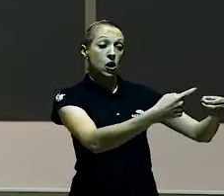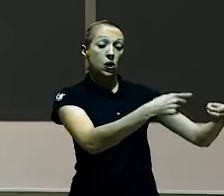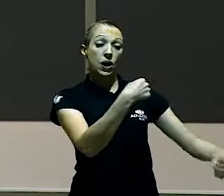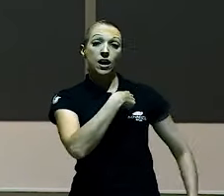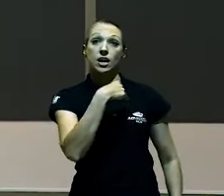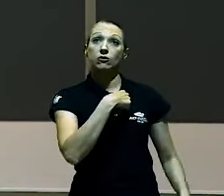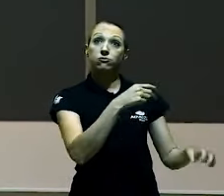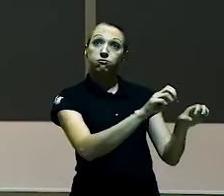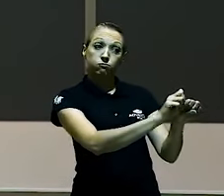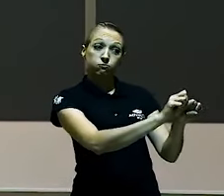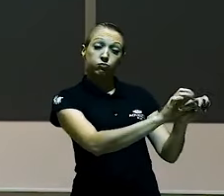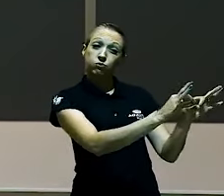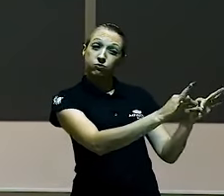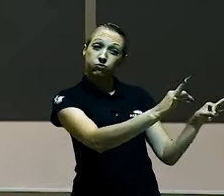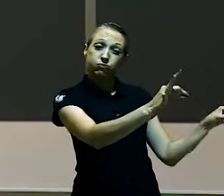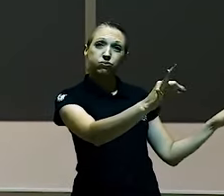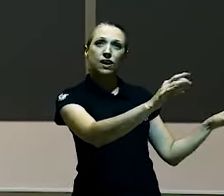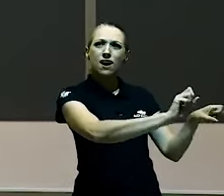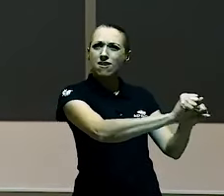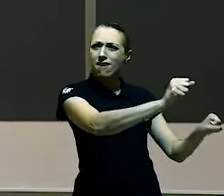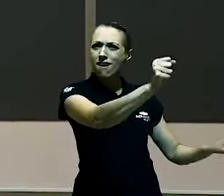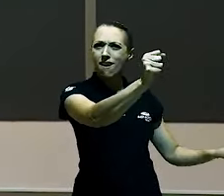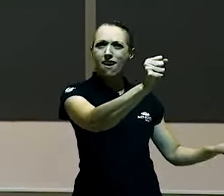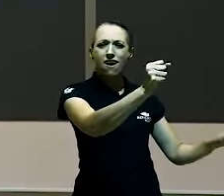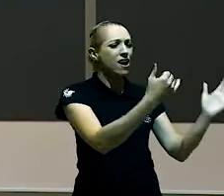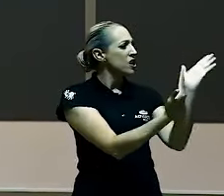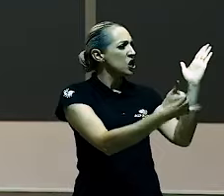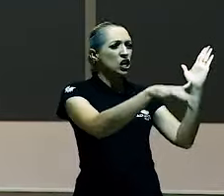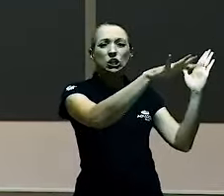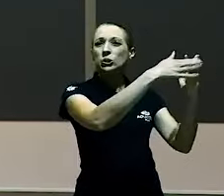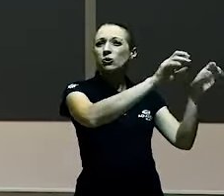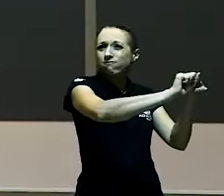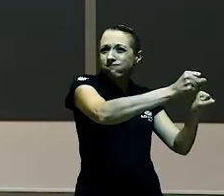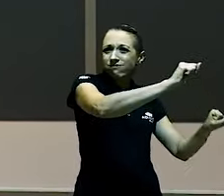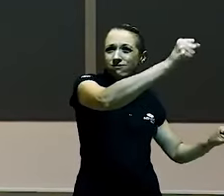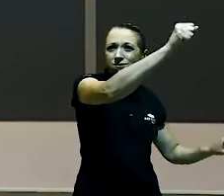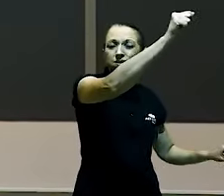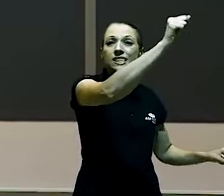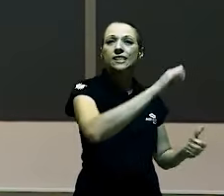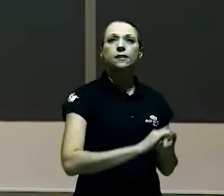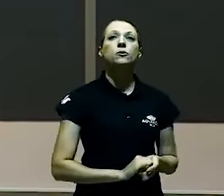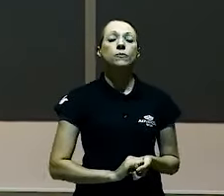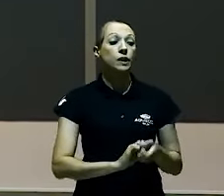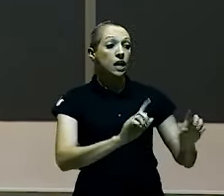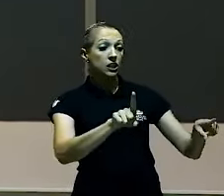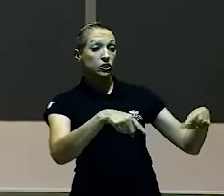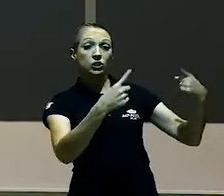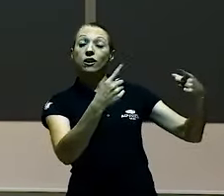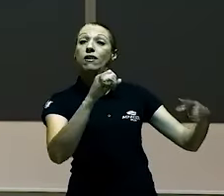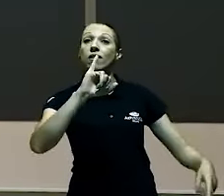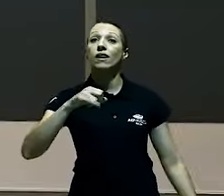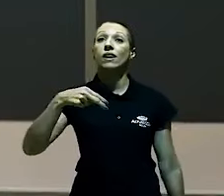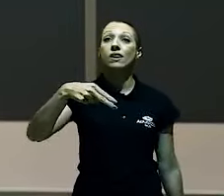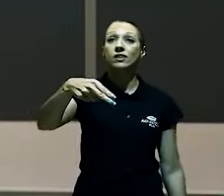A tempestade era grande, o peixe era grande, as coisas eram todas grandes, todas desafiavam Jonas, mas o maior